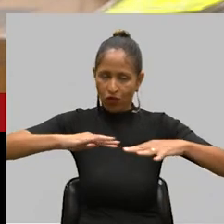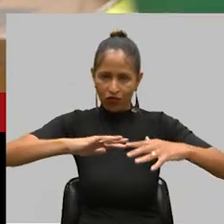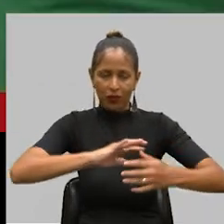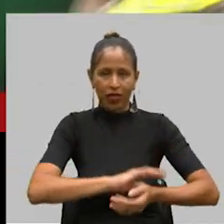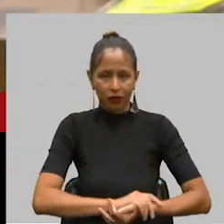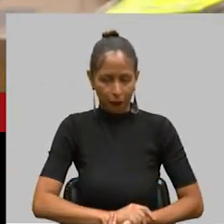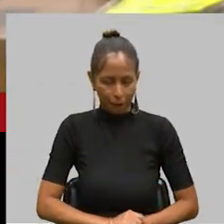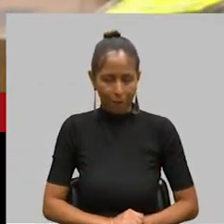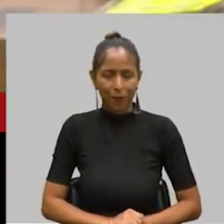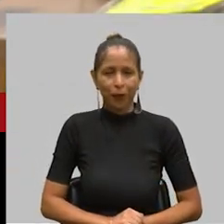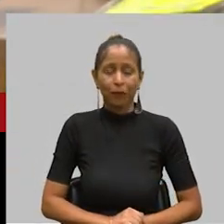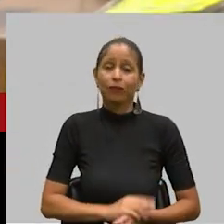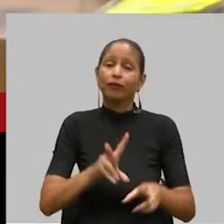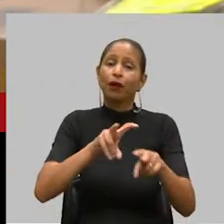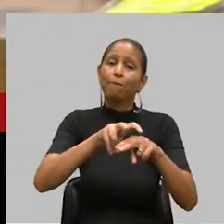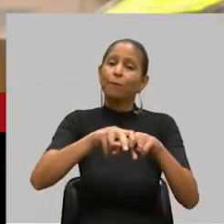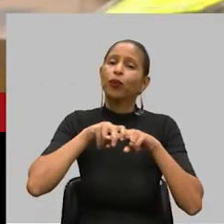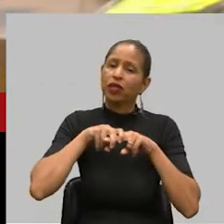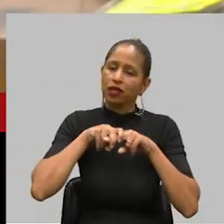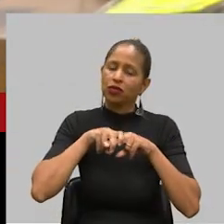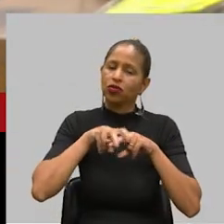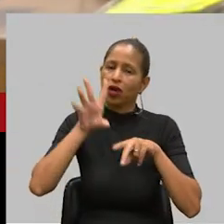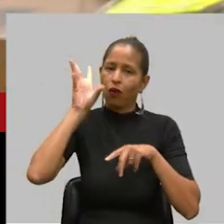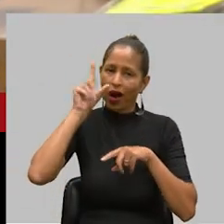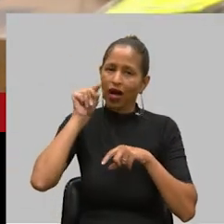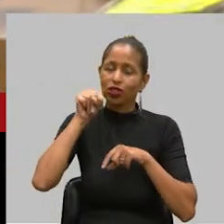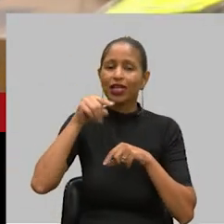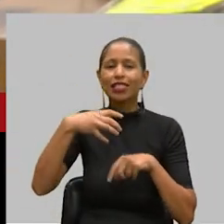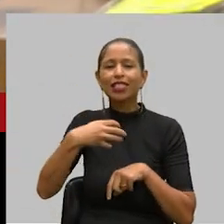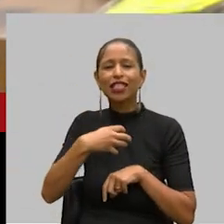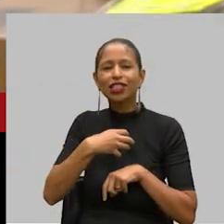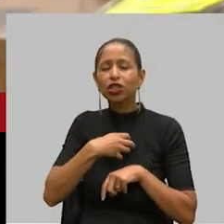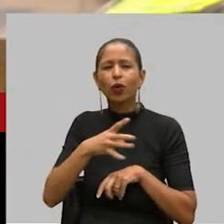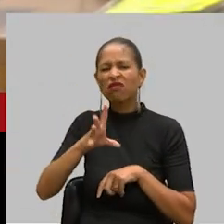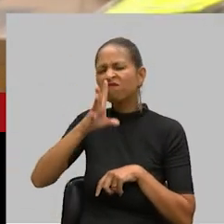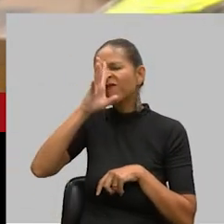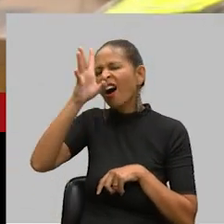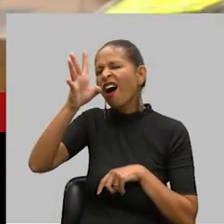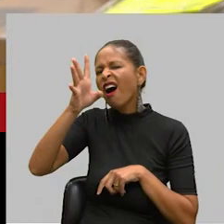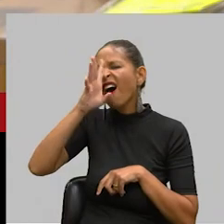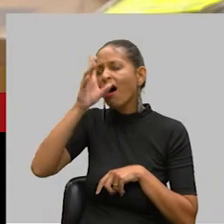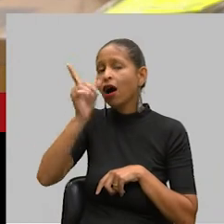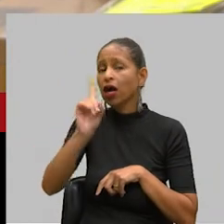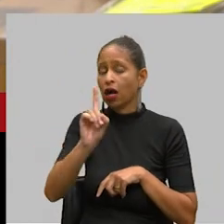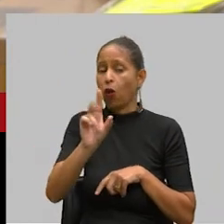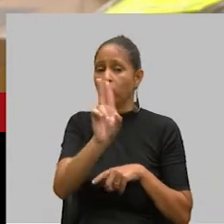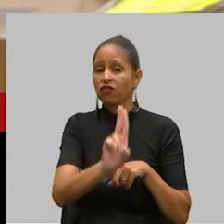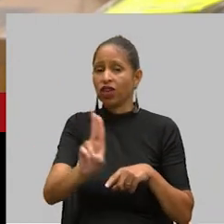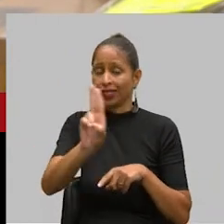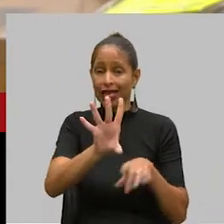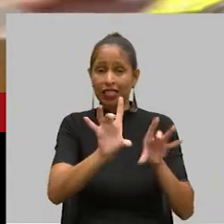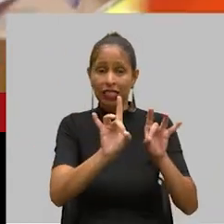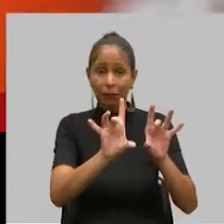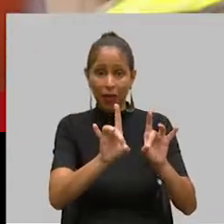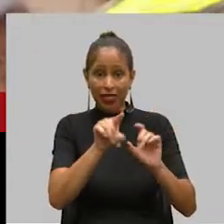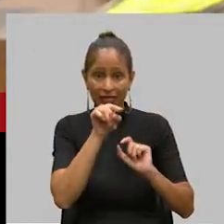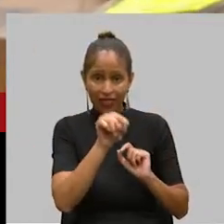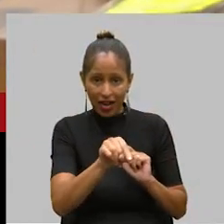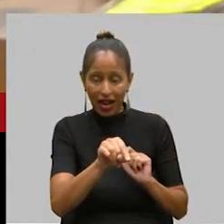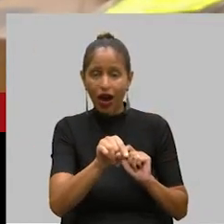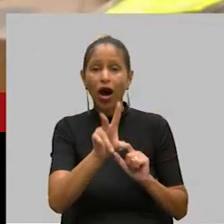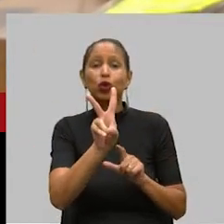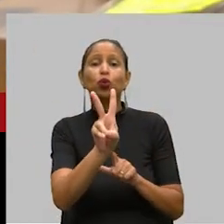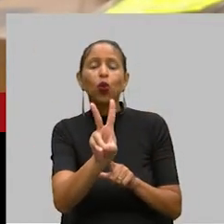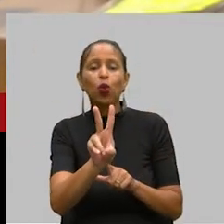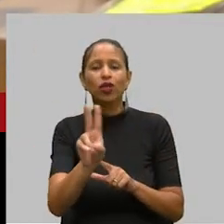Eh por isso eu acho que nesse sentido não é exagerado dizer que as Universidades especialmente as Universidades as duas